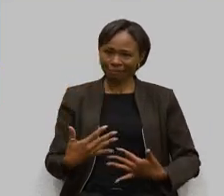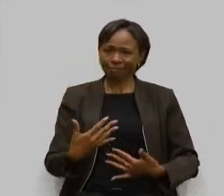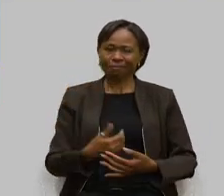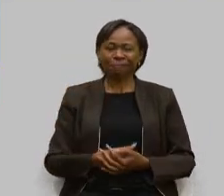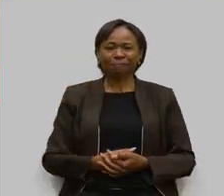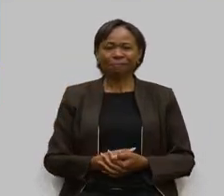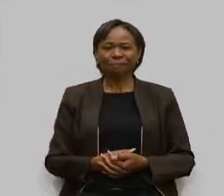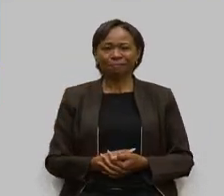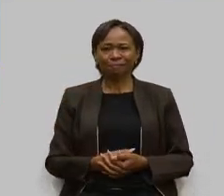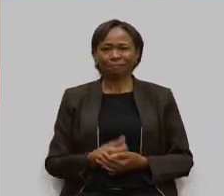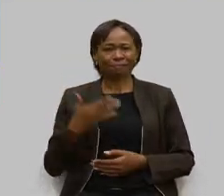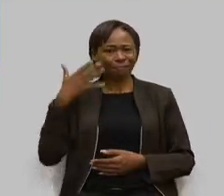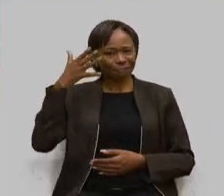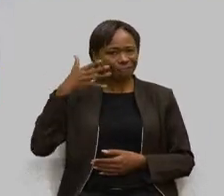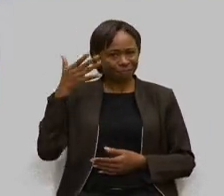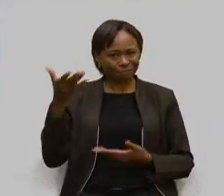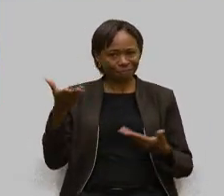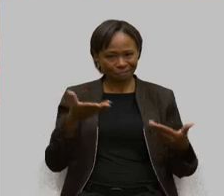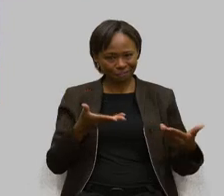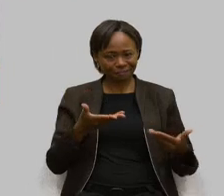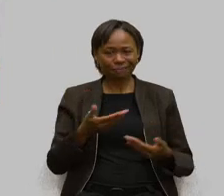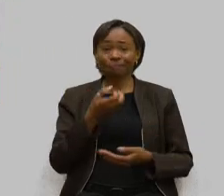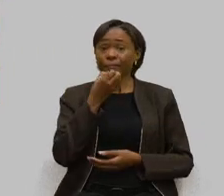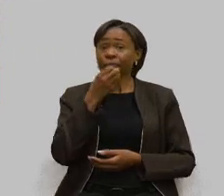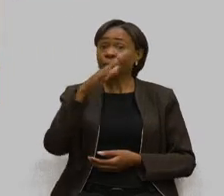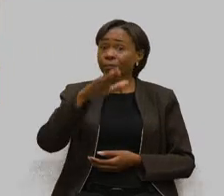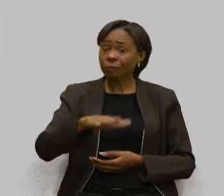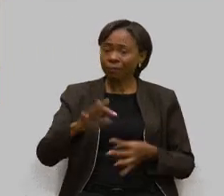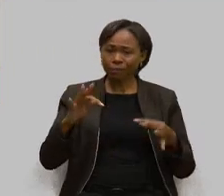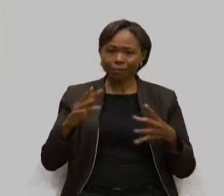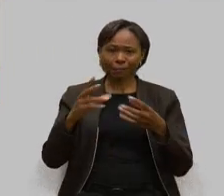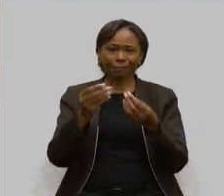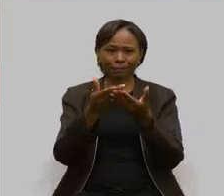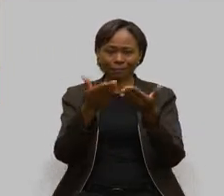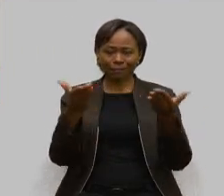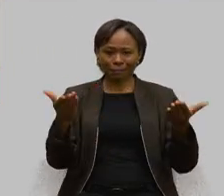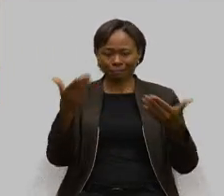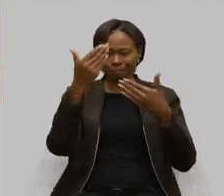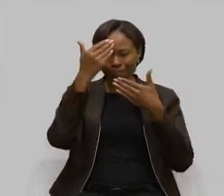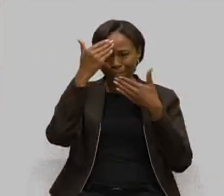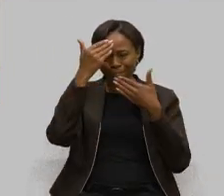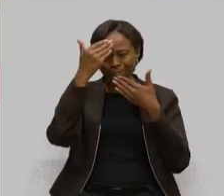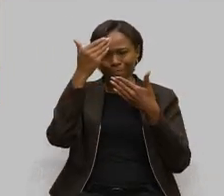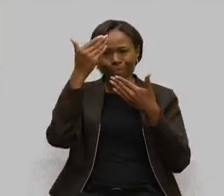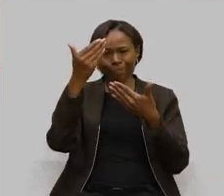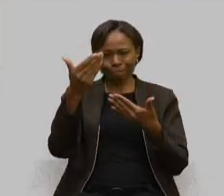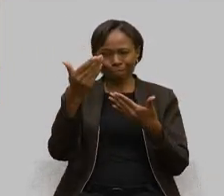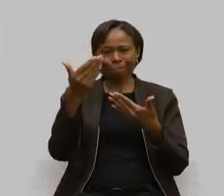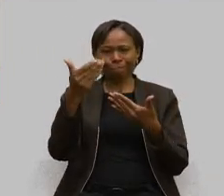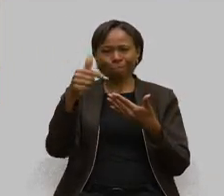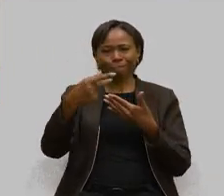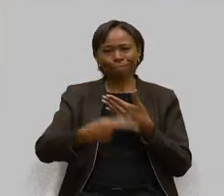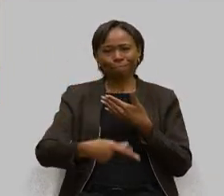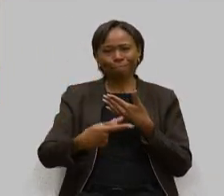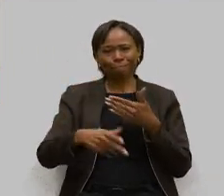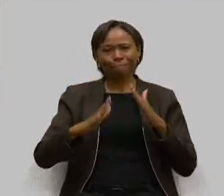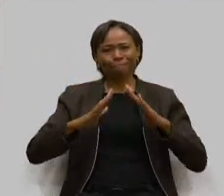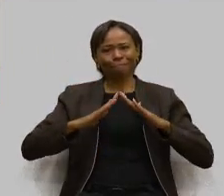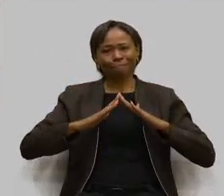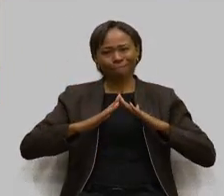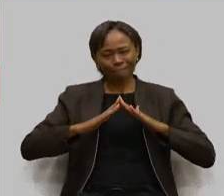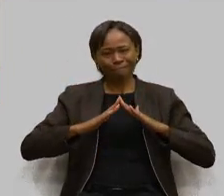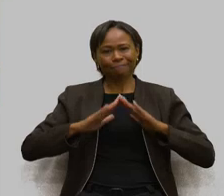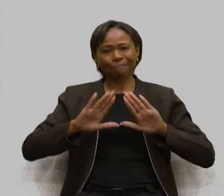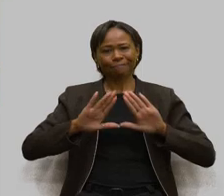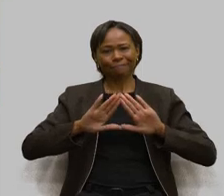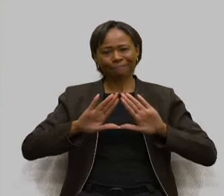Araújo bom Eh boa tarde a todos quero agradecer a essa casa na figura do